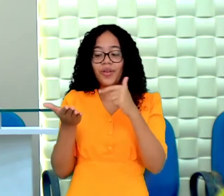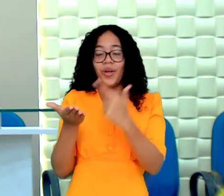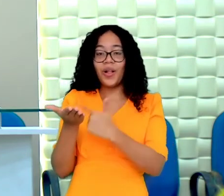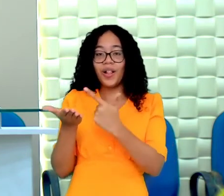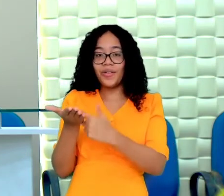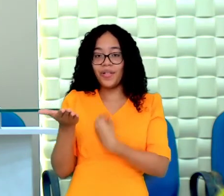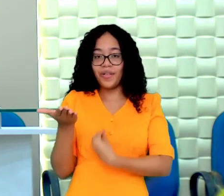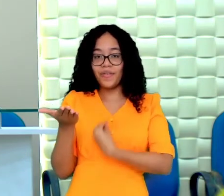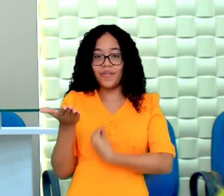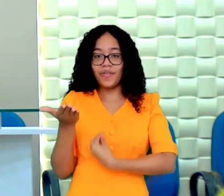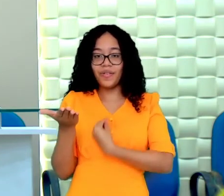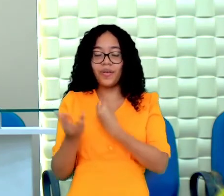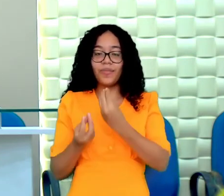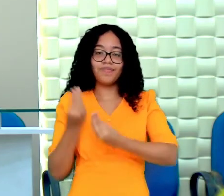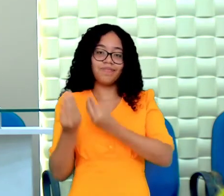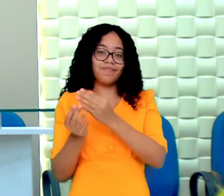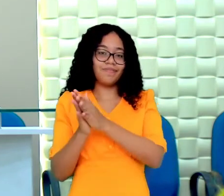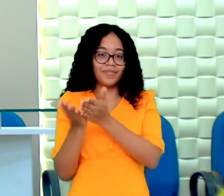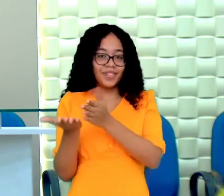de Deus.